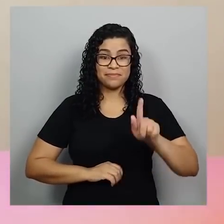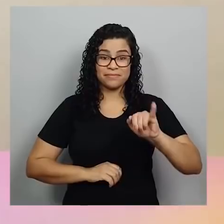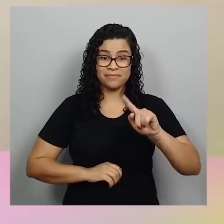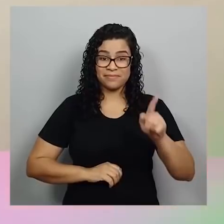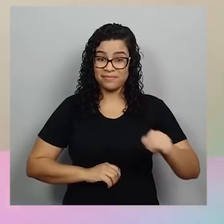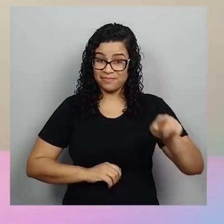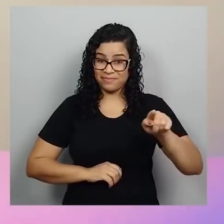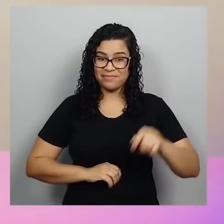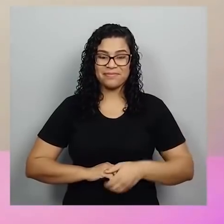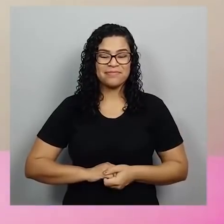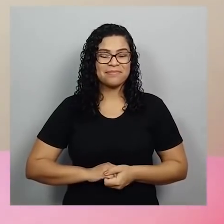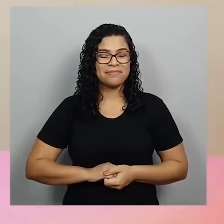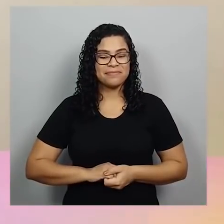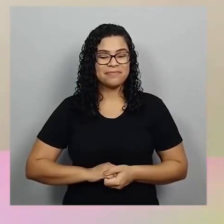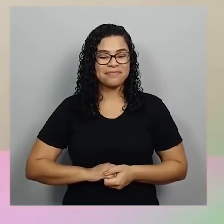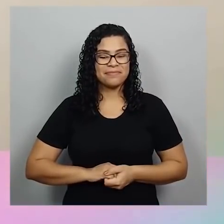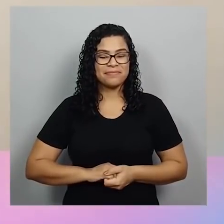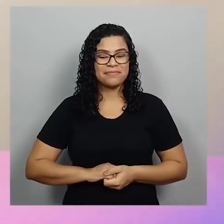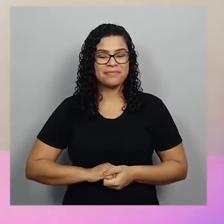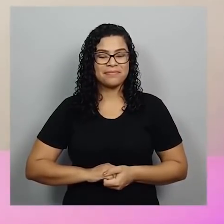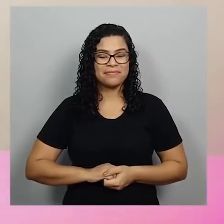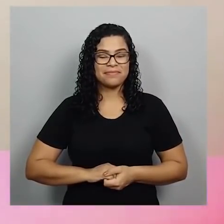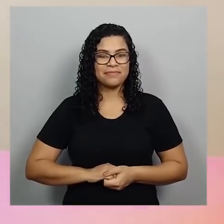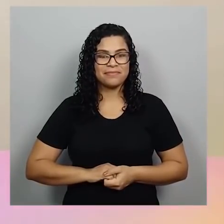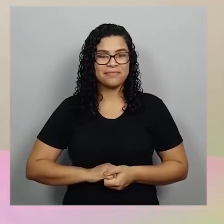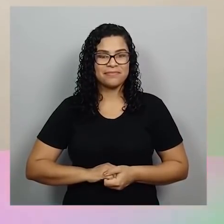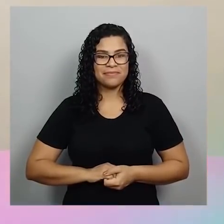giz de cera,